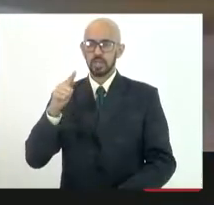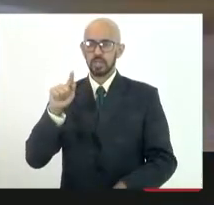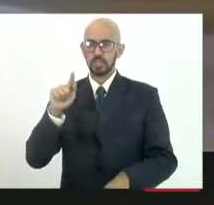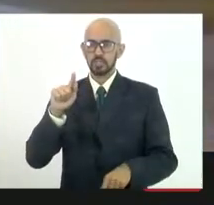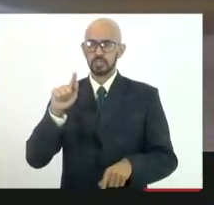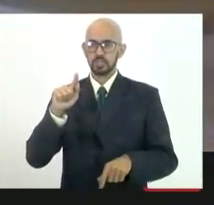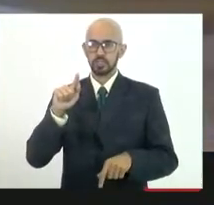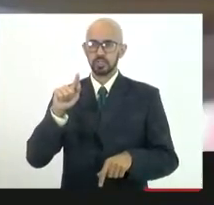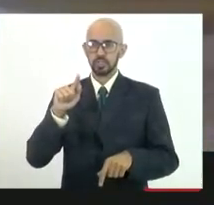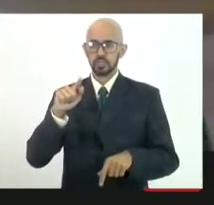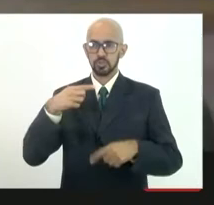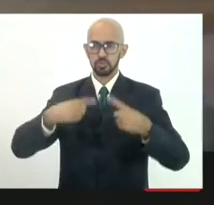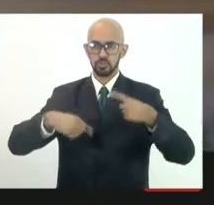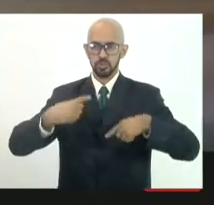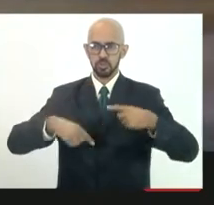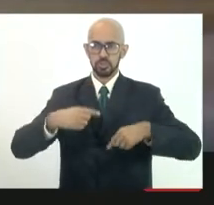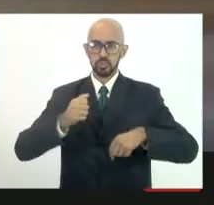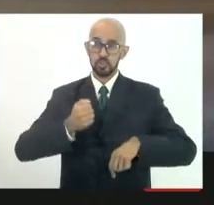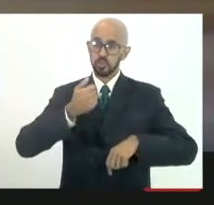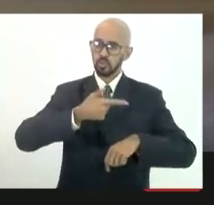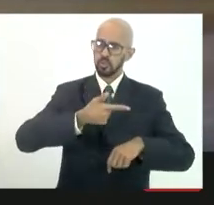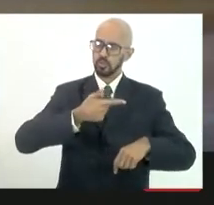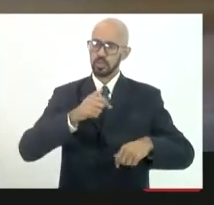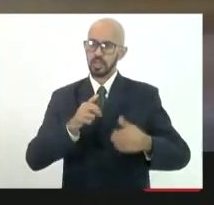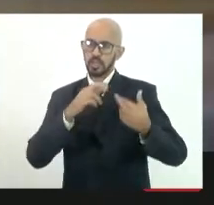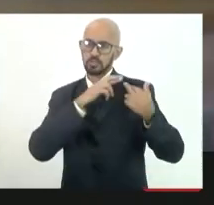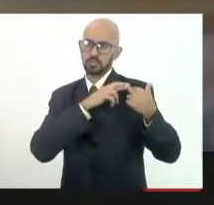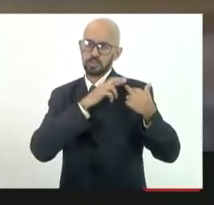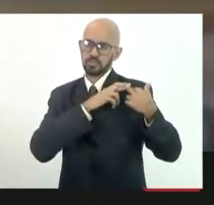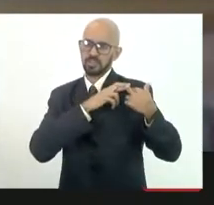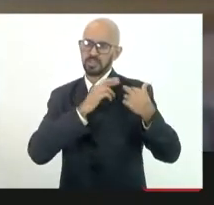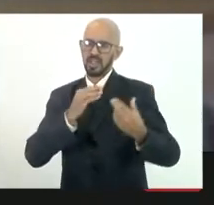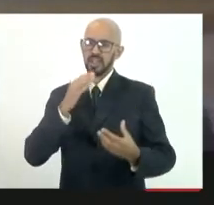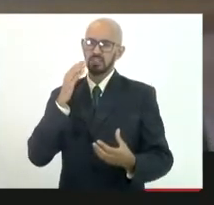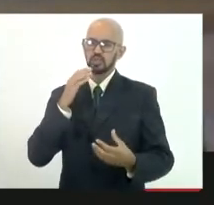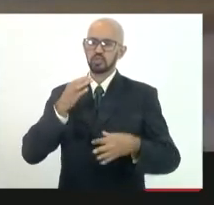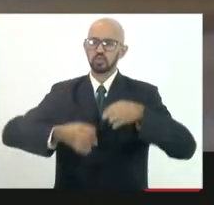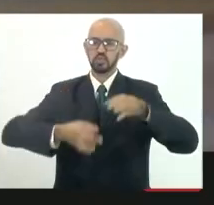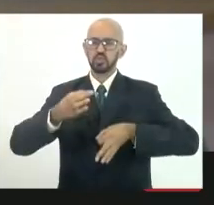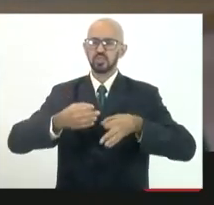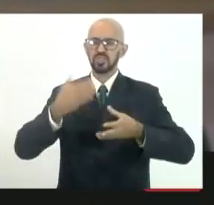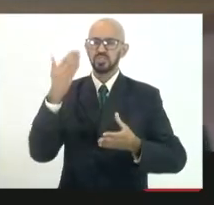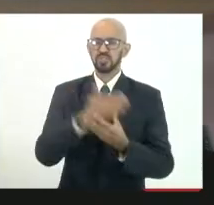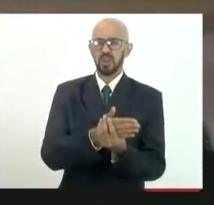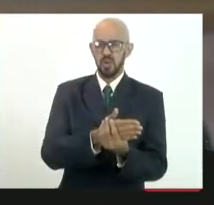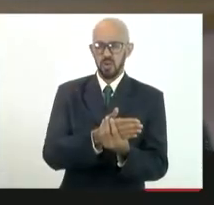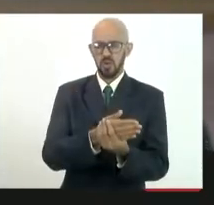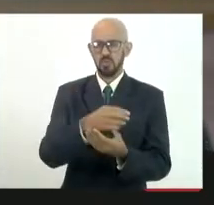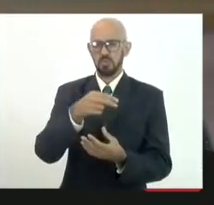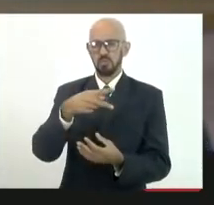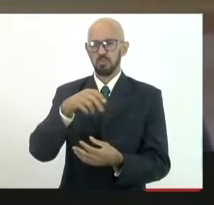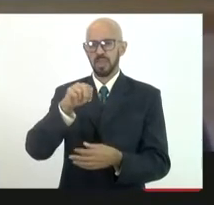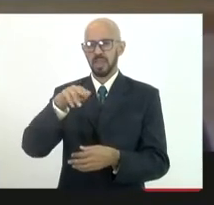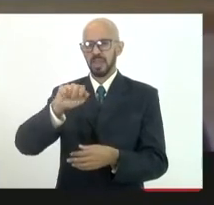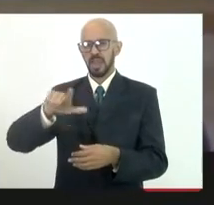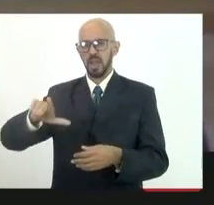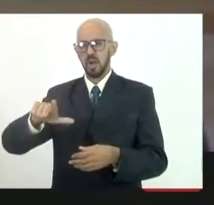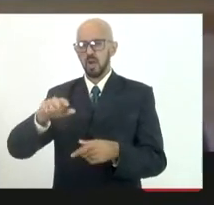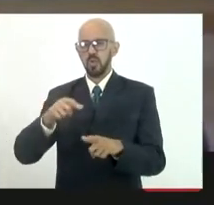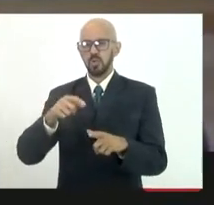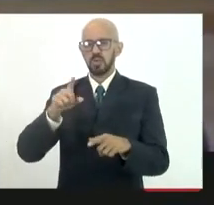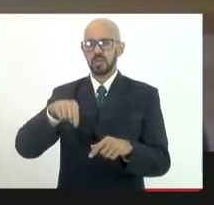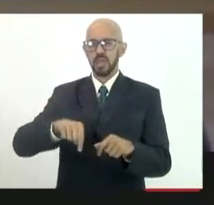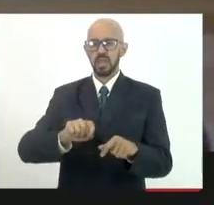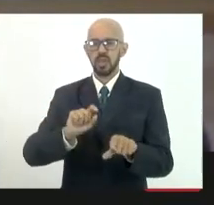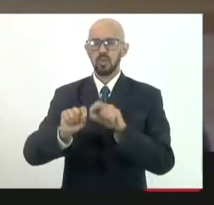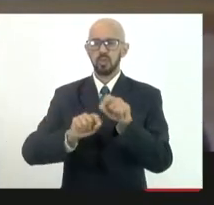políticas, do que no campo da responsabilidade penal. A responsabilidade penal muito focada na atribuição dos